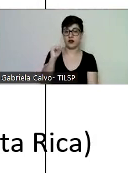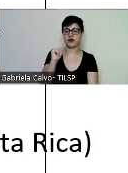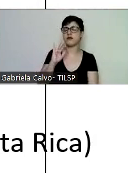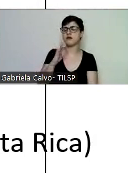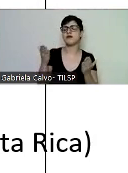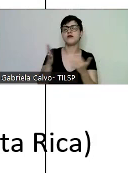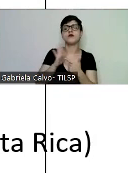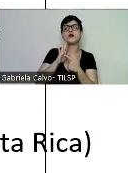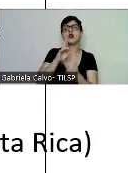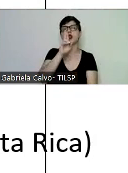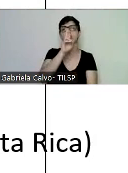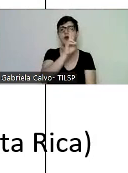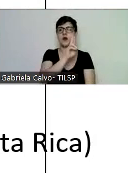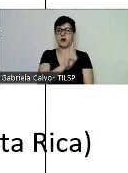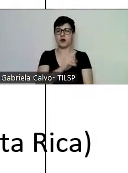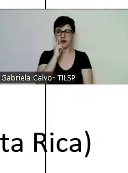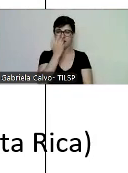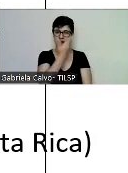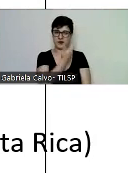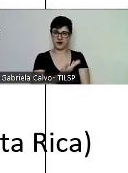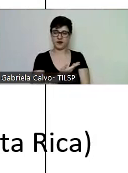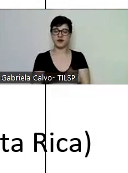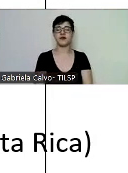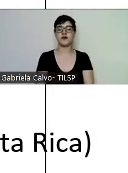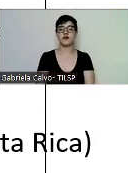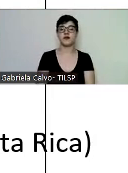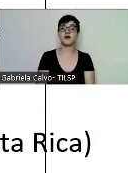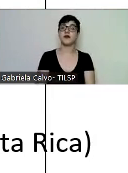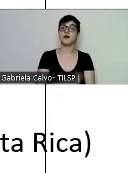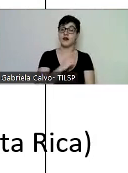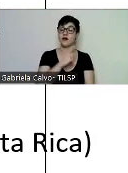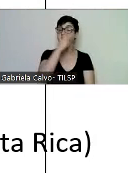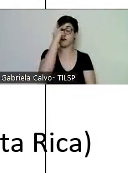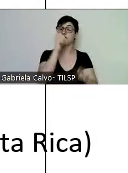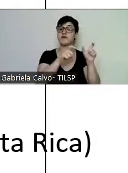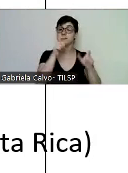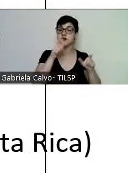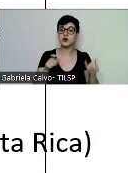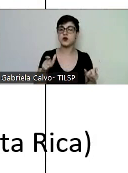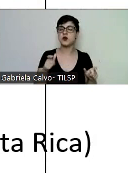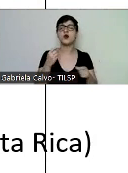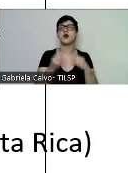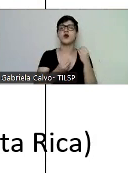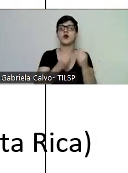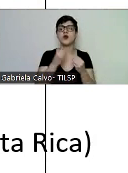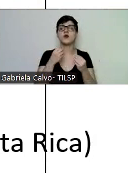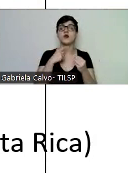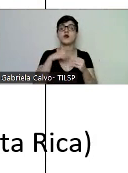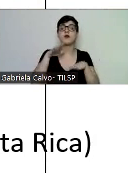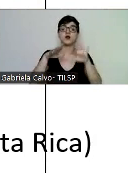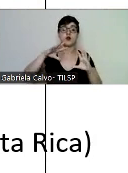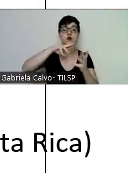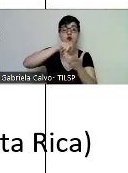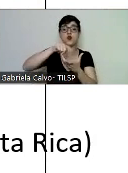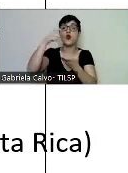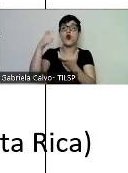nome das pessoas porque foi realmente um comitê bastante diverso esse comitê foi formado com base na diversidade geográfica representada dentro do